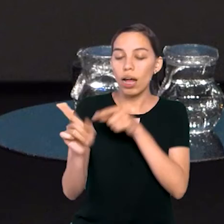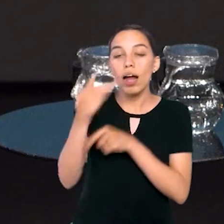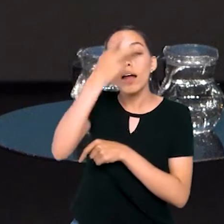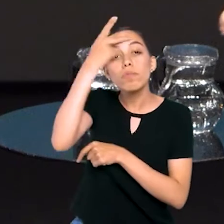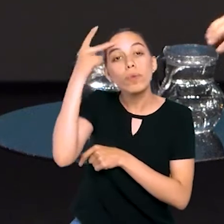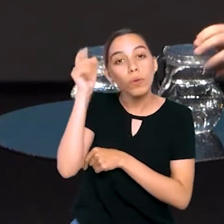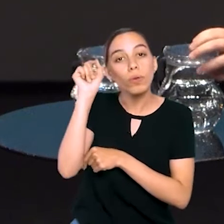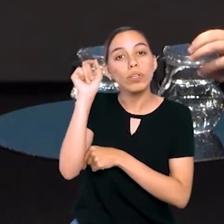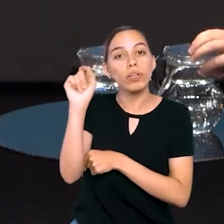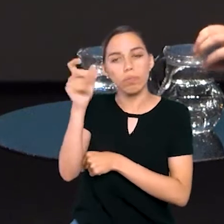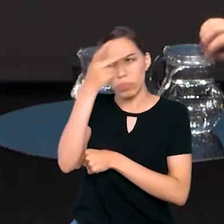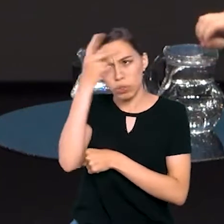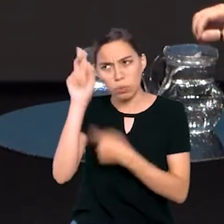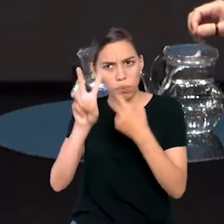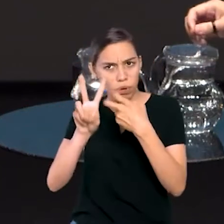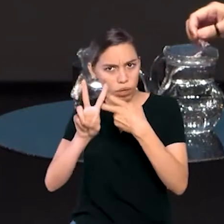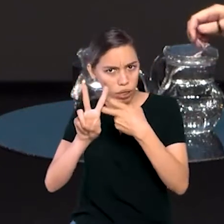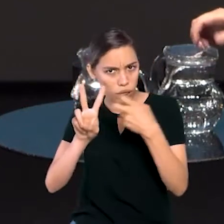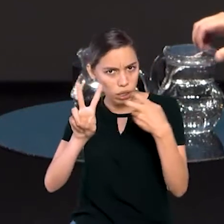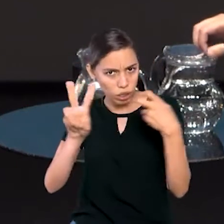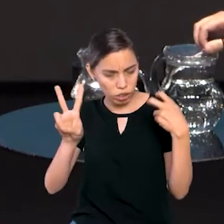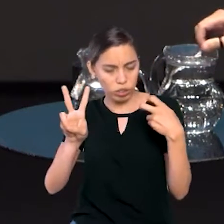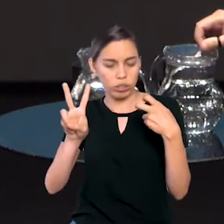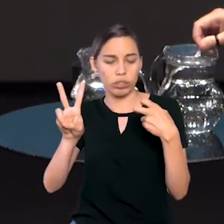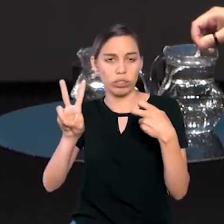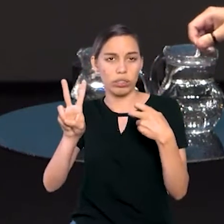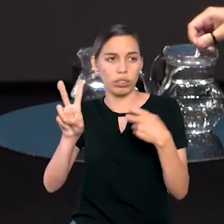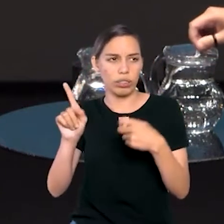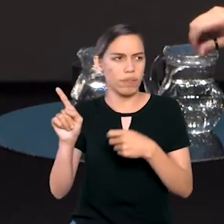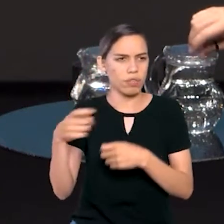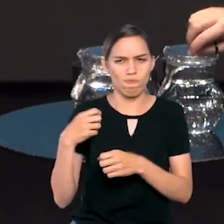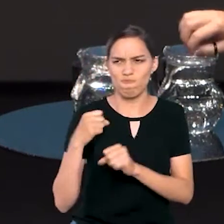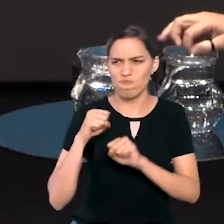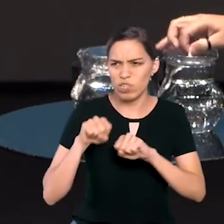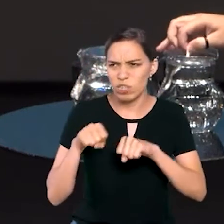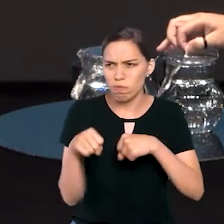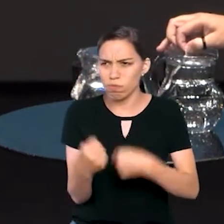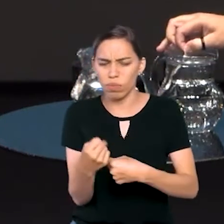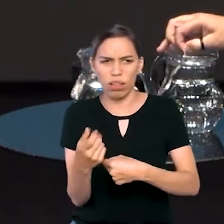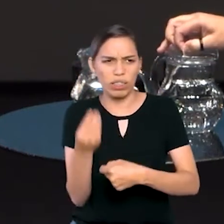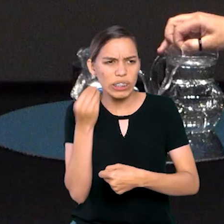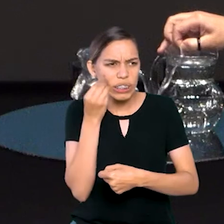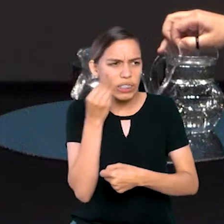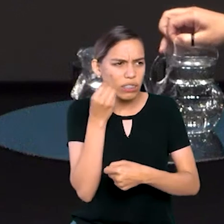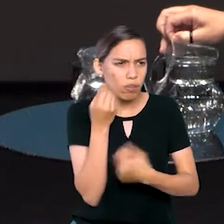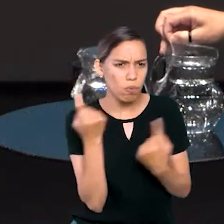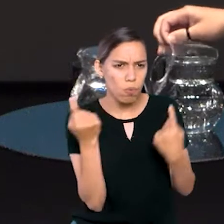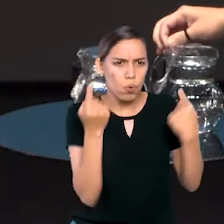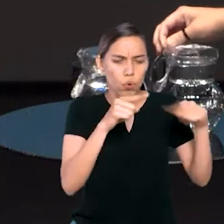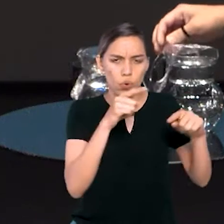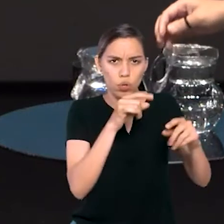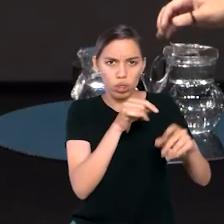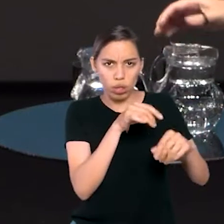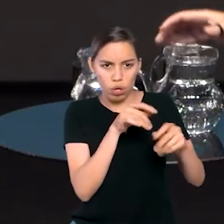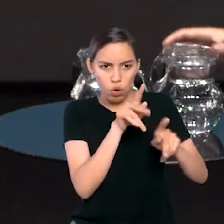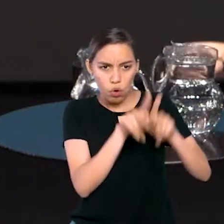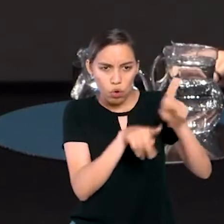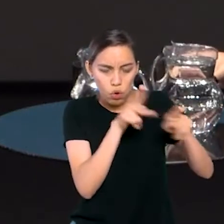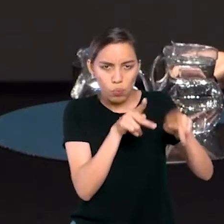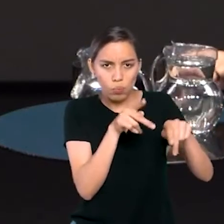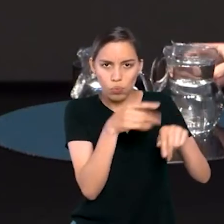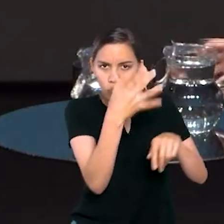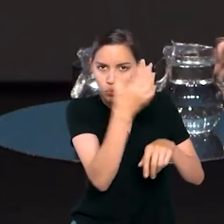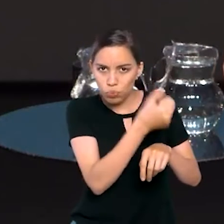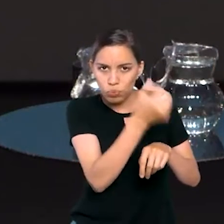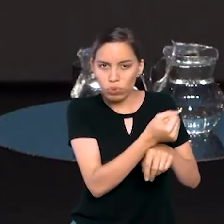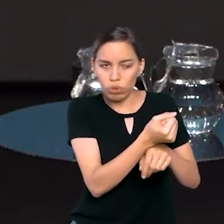alguma vingança com relação aos brancos que invadiram o território do seu